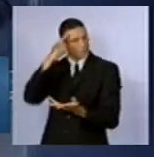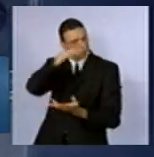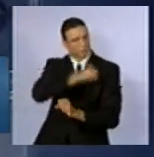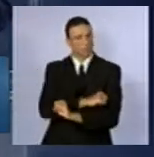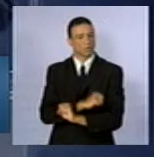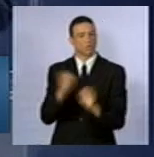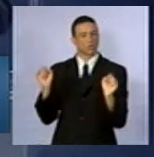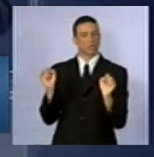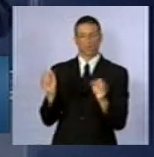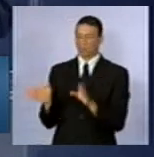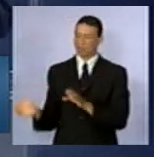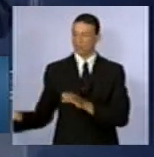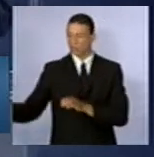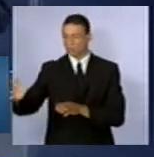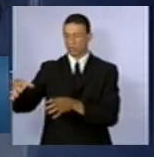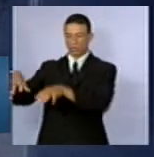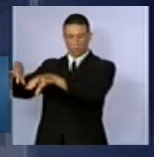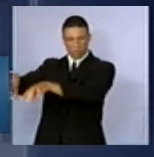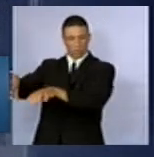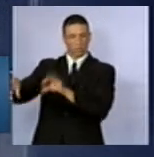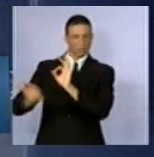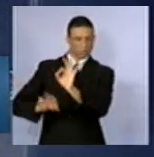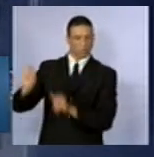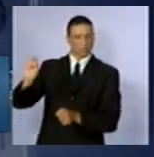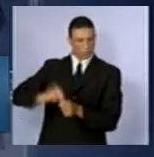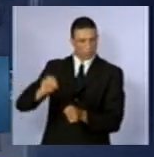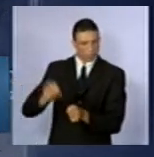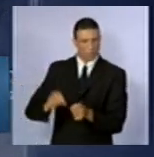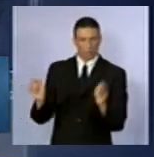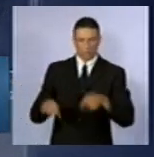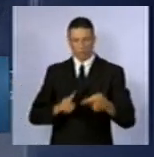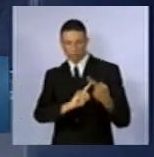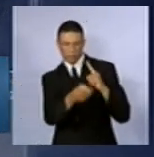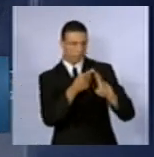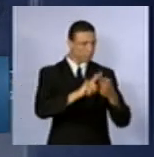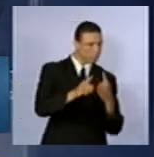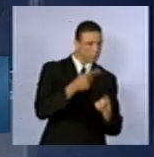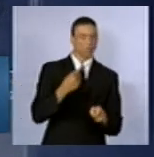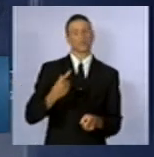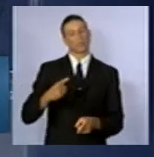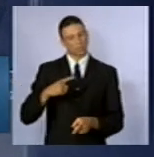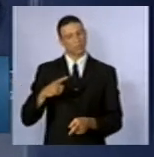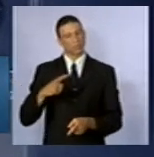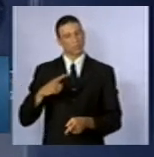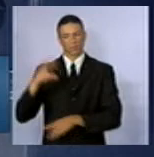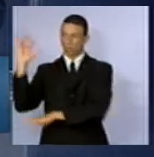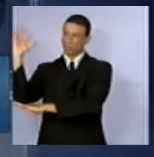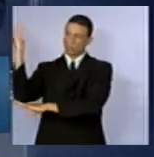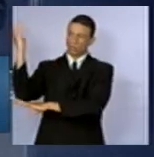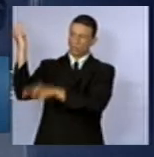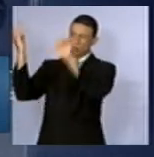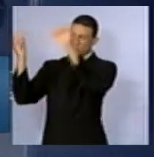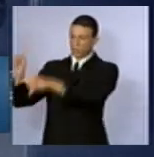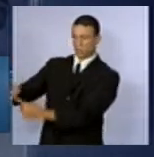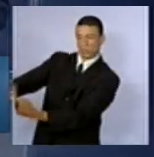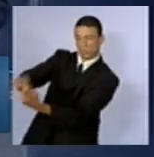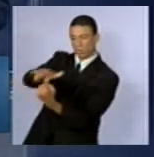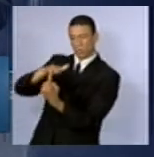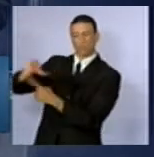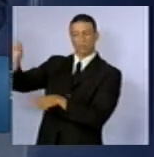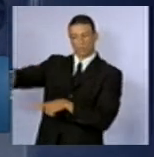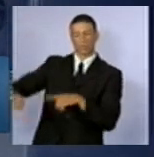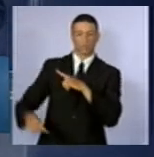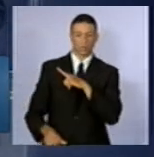fazerem alguma coisa para comunidade Então existe essa negociação no caso do impacto ambiental agora essa questão de fazer